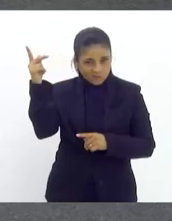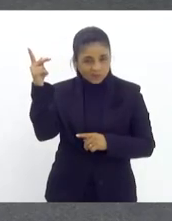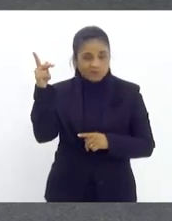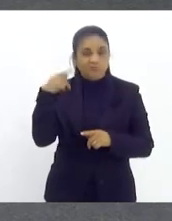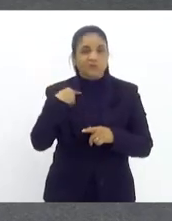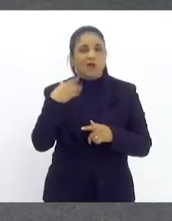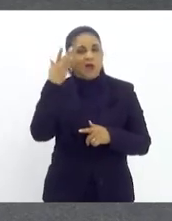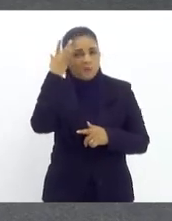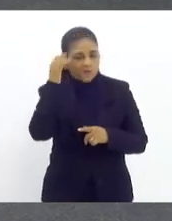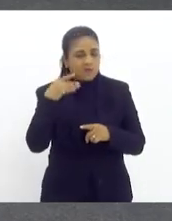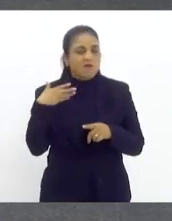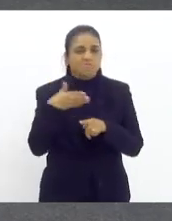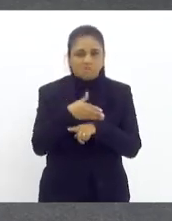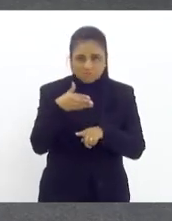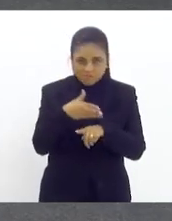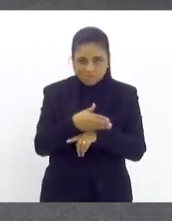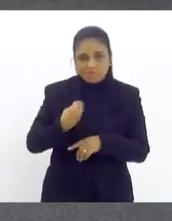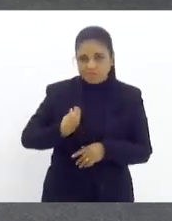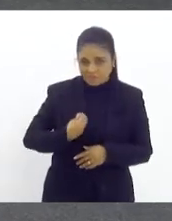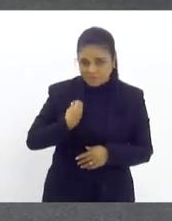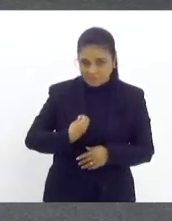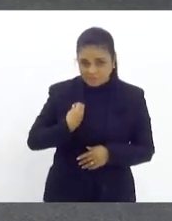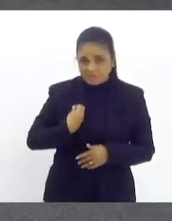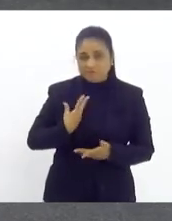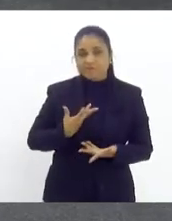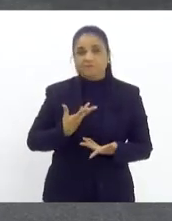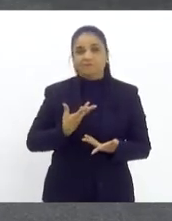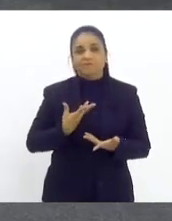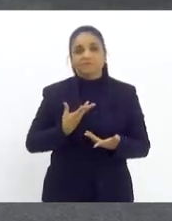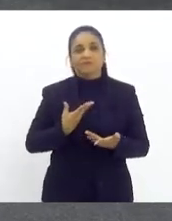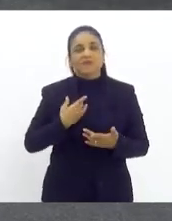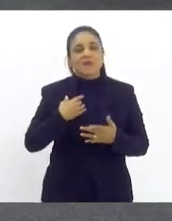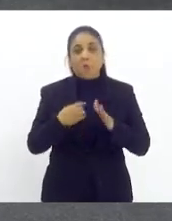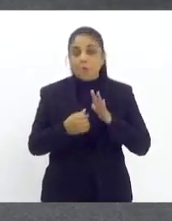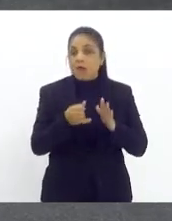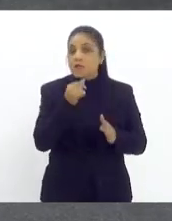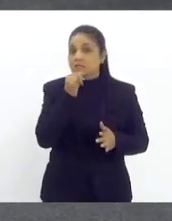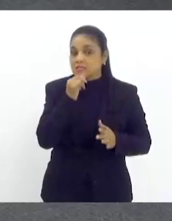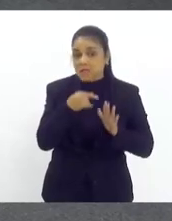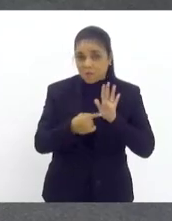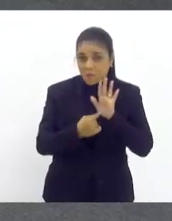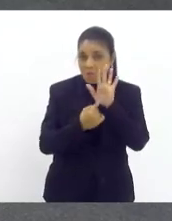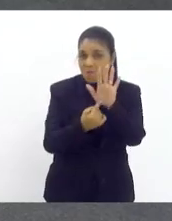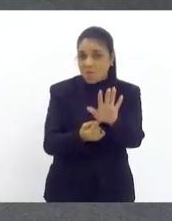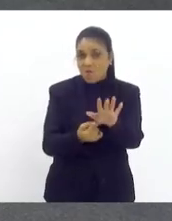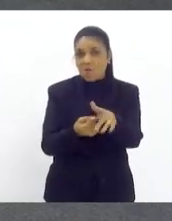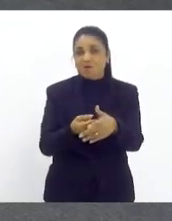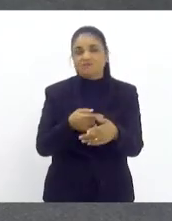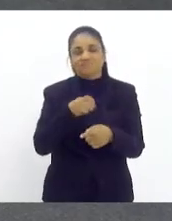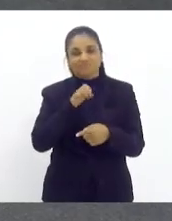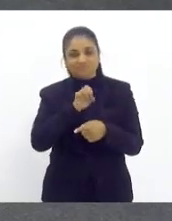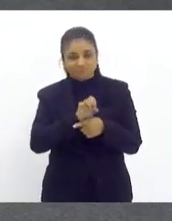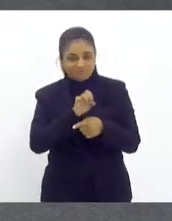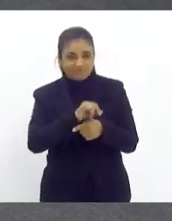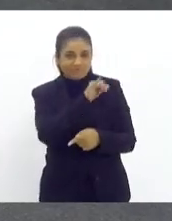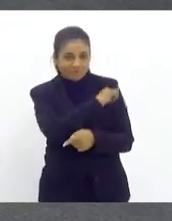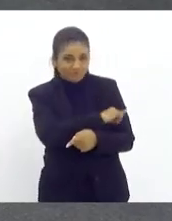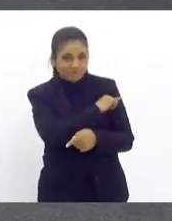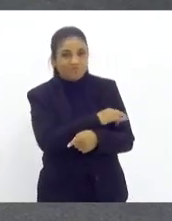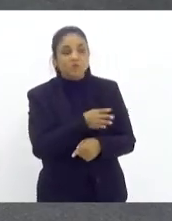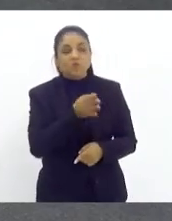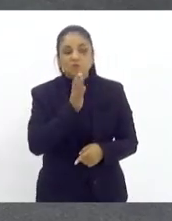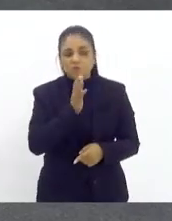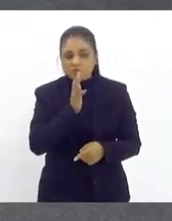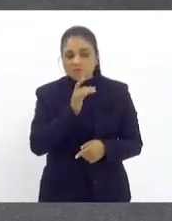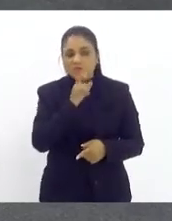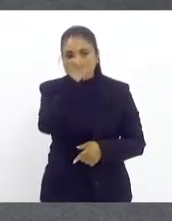partir de amanhã também e aí um exemplo digamos assim da importância que o nosso estado reconhecer as mulheres camponesas